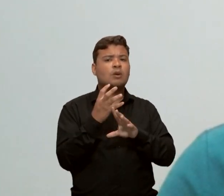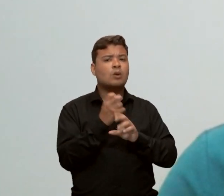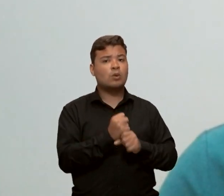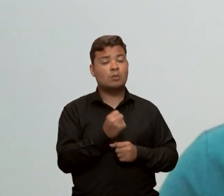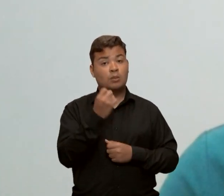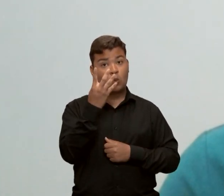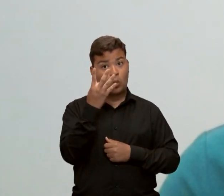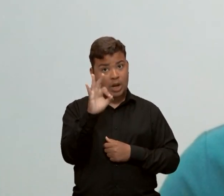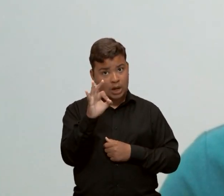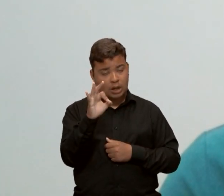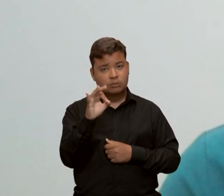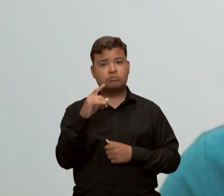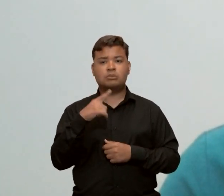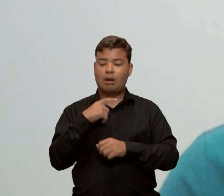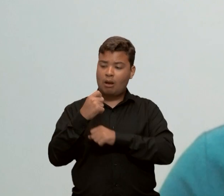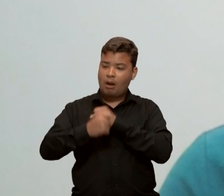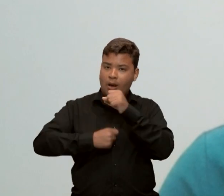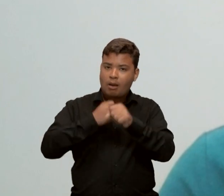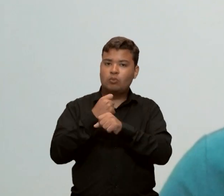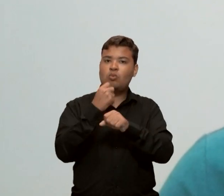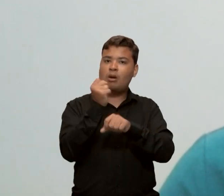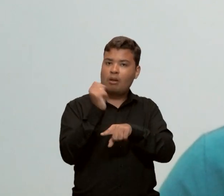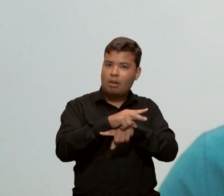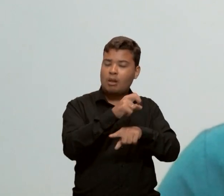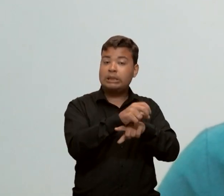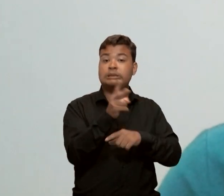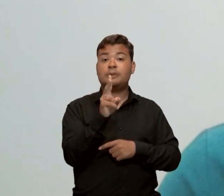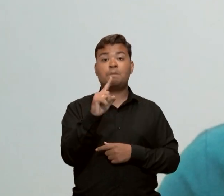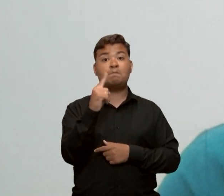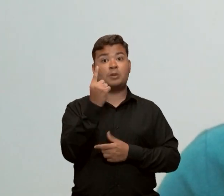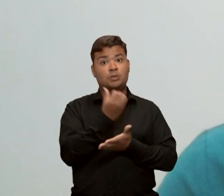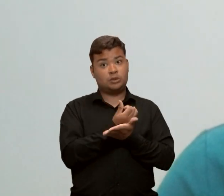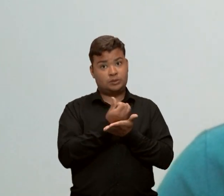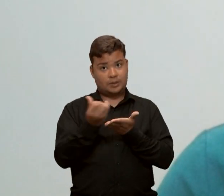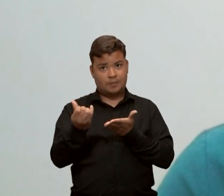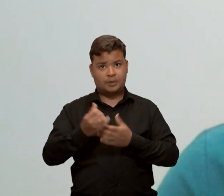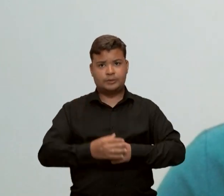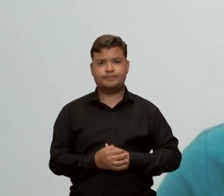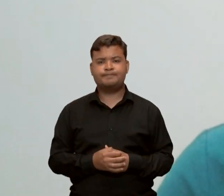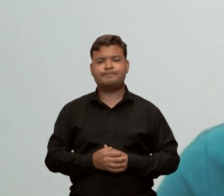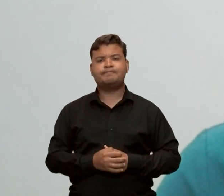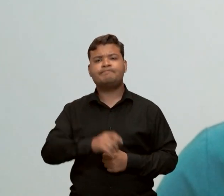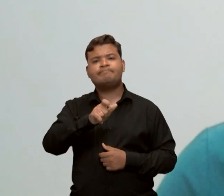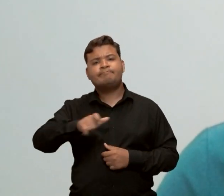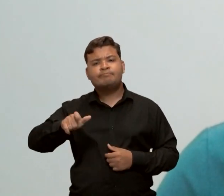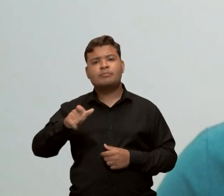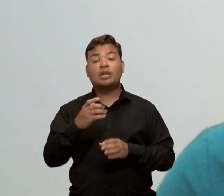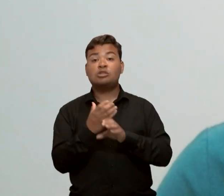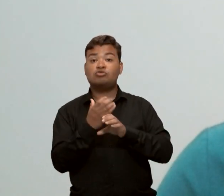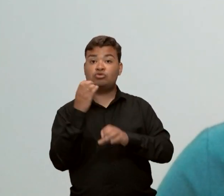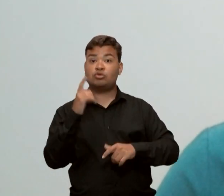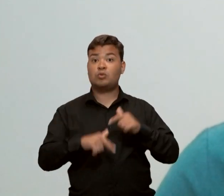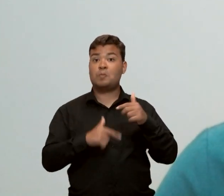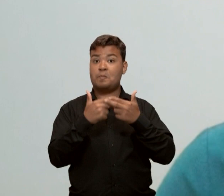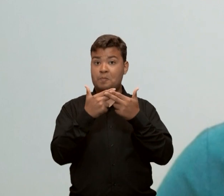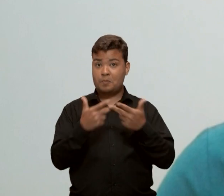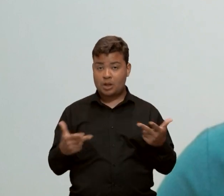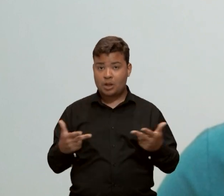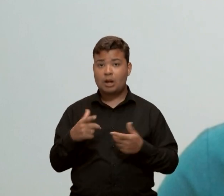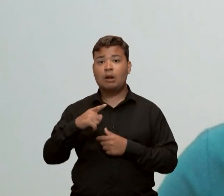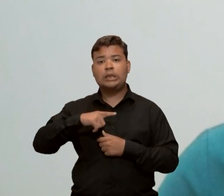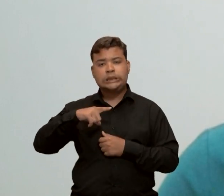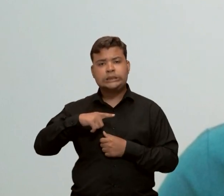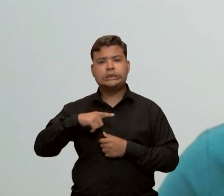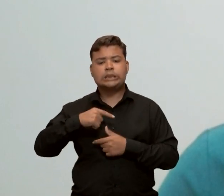anual, sempre no primeiro semestre. E o engenheiro de materiais, ele lida tanto com a parte